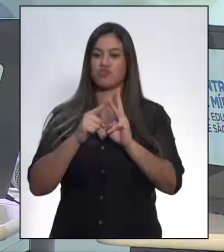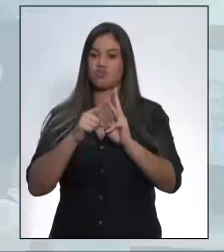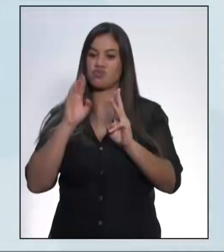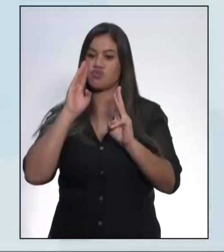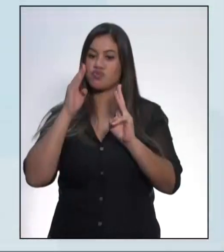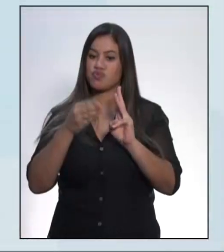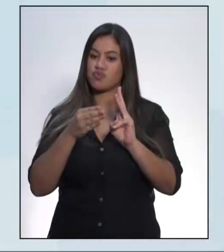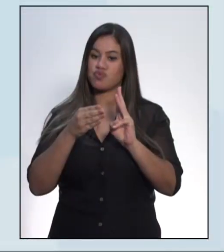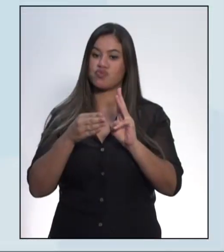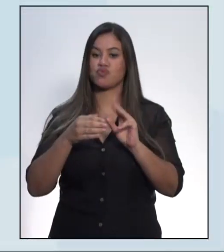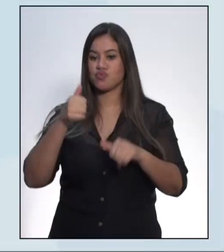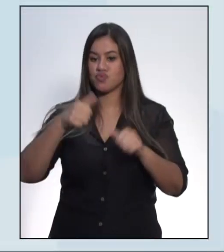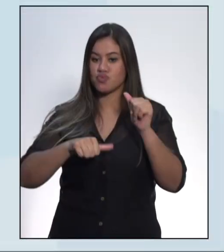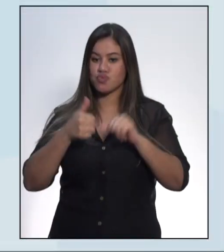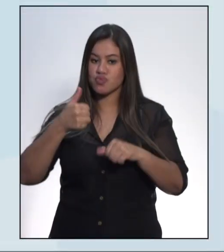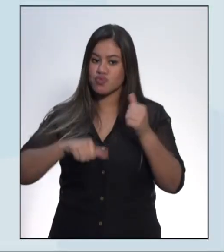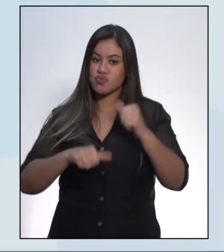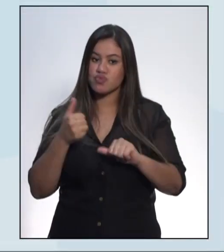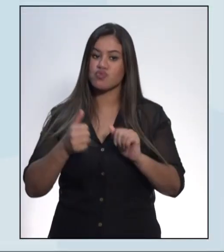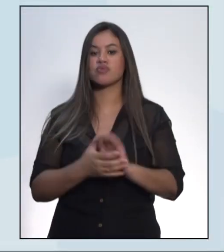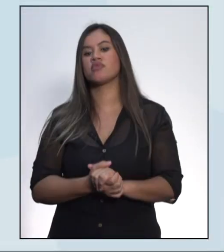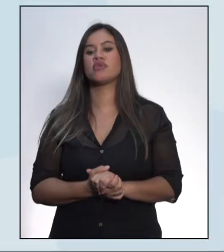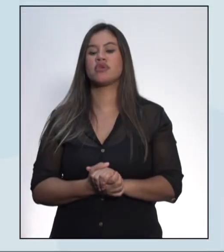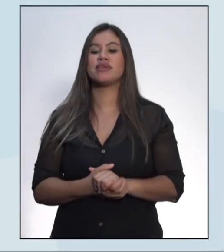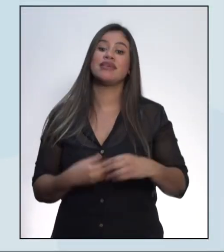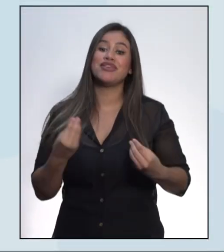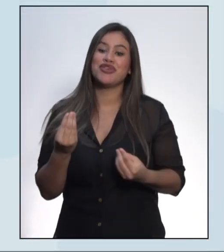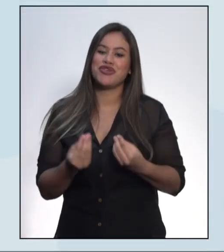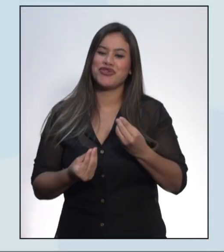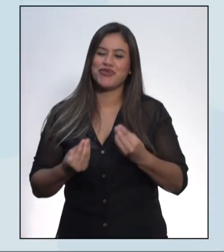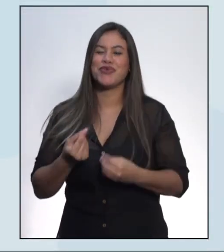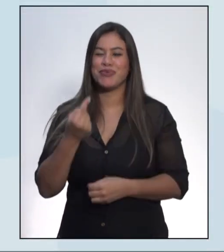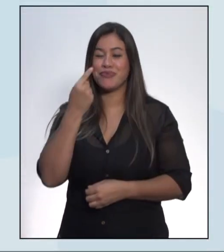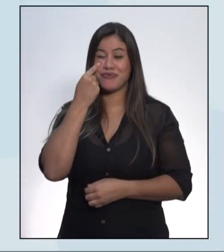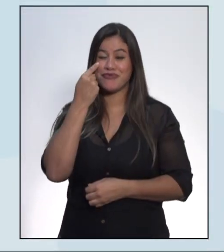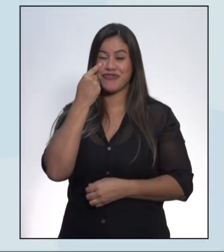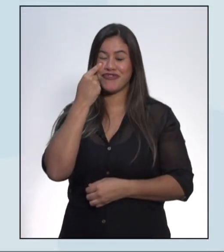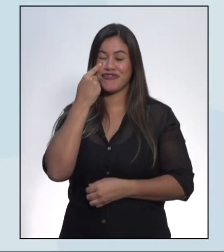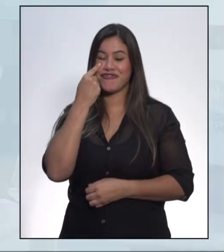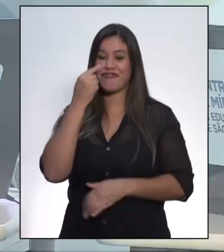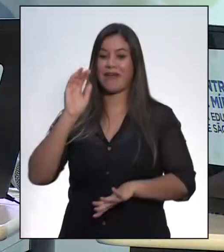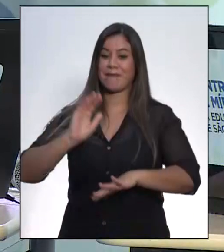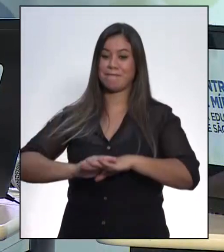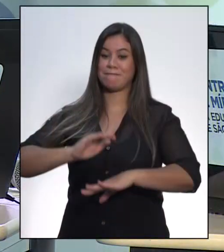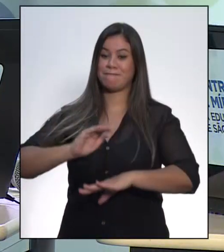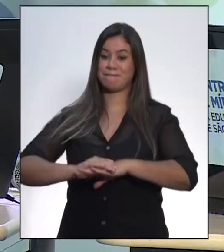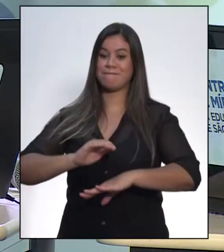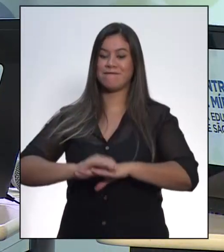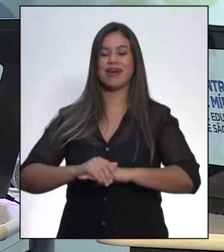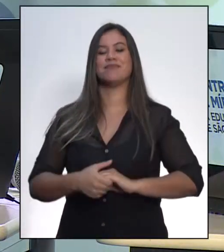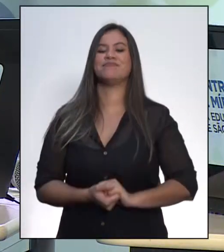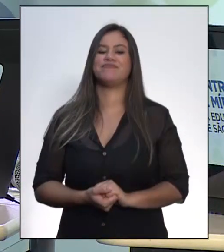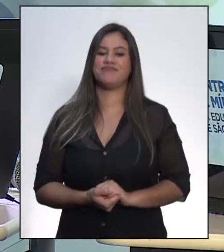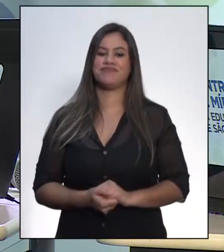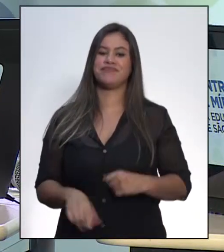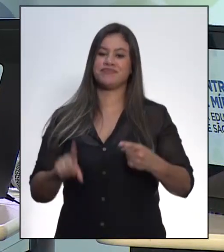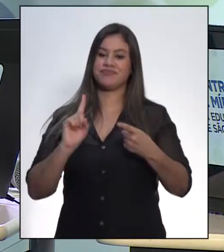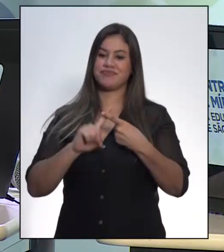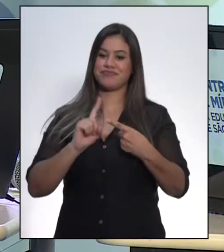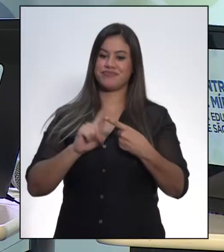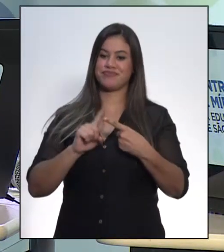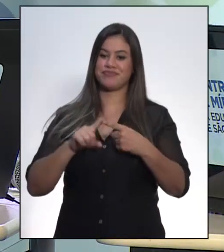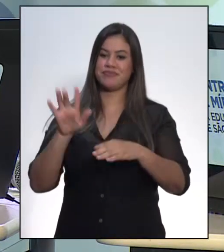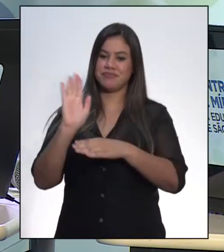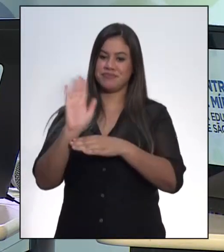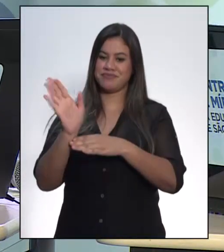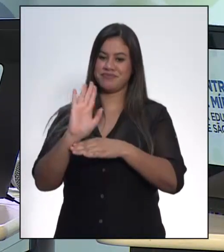dos reagentes. E agora a gente vai ver como isso acontece na prática, certo? Então, primeiro, pessoal, a gente vai assistir